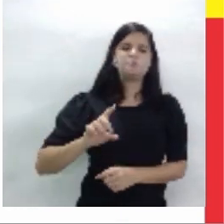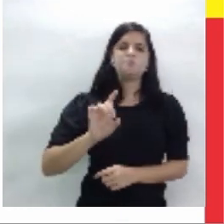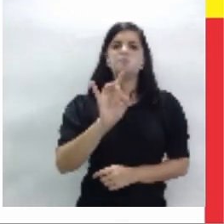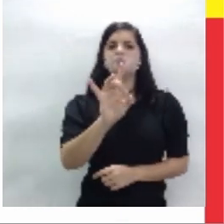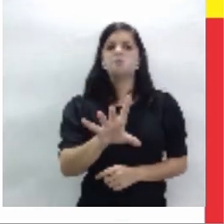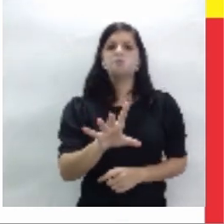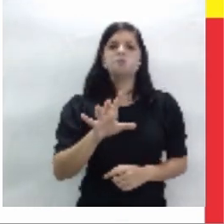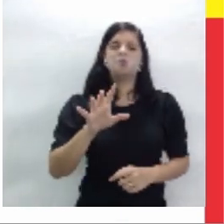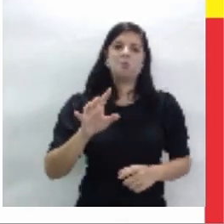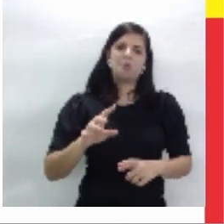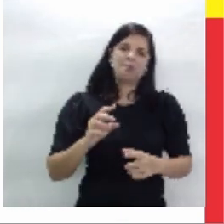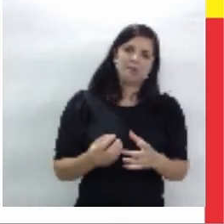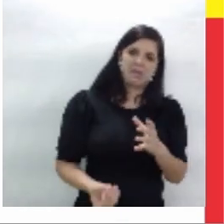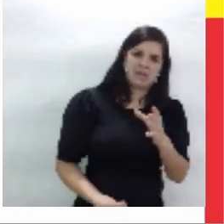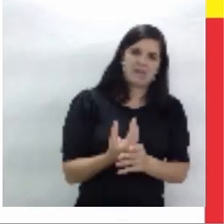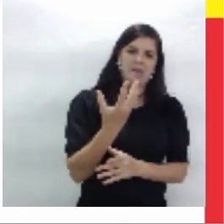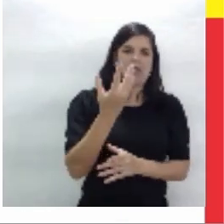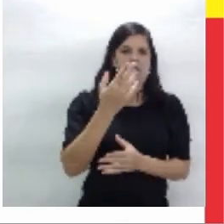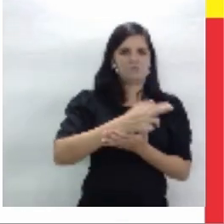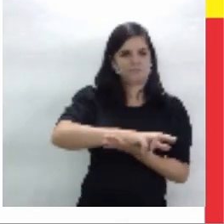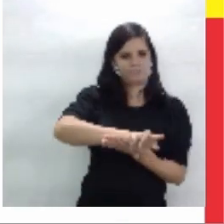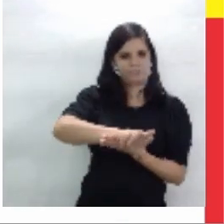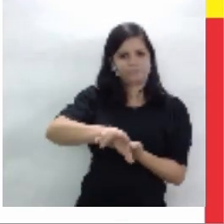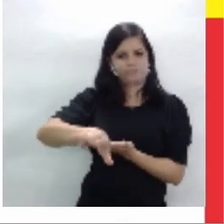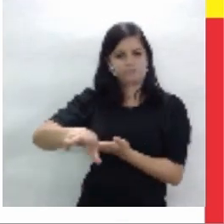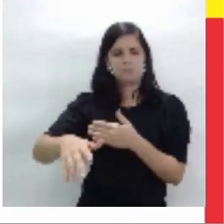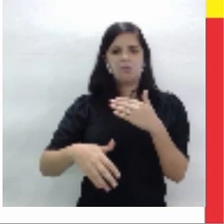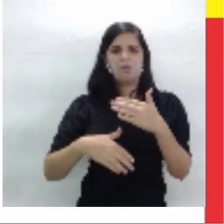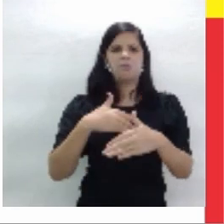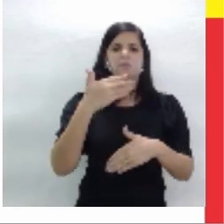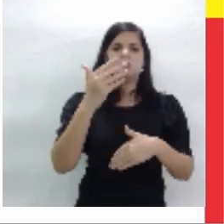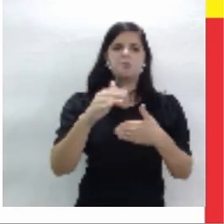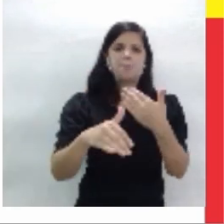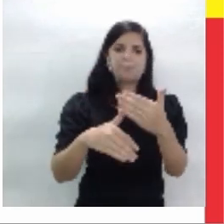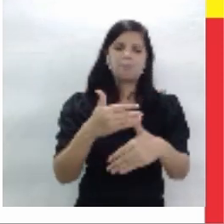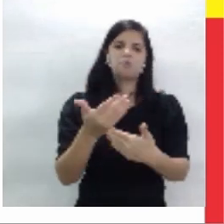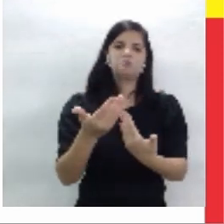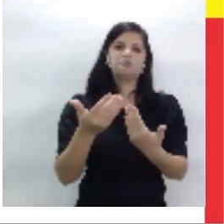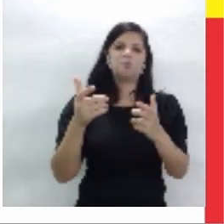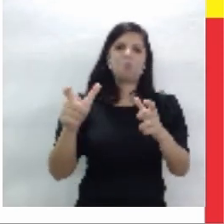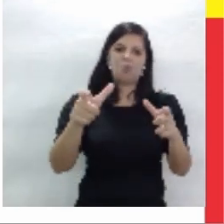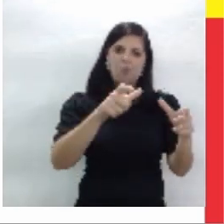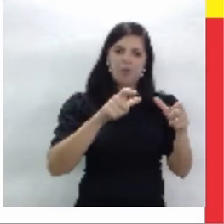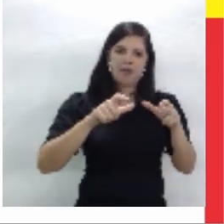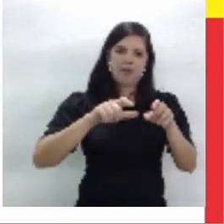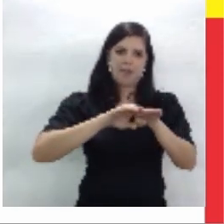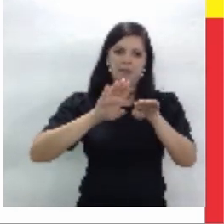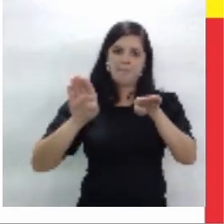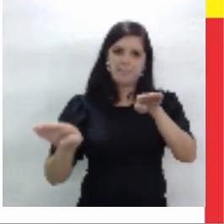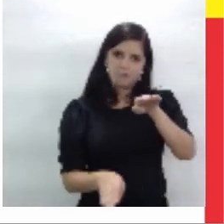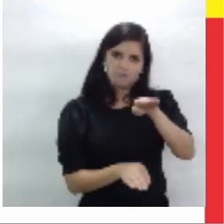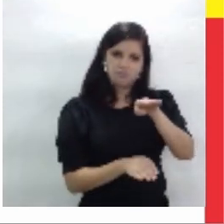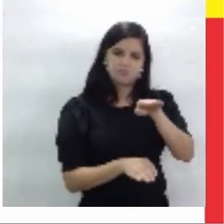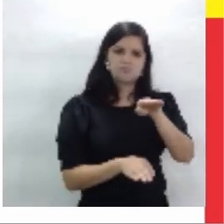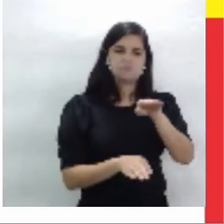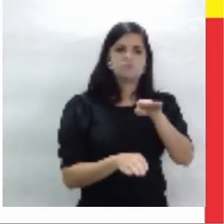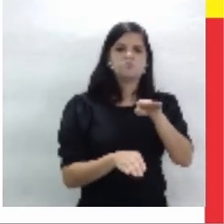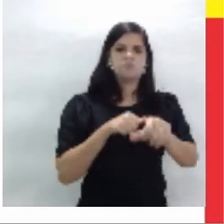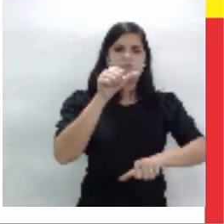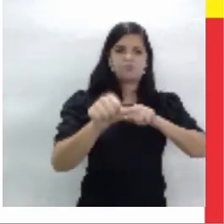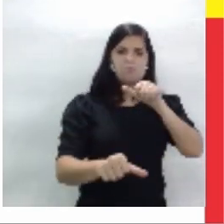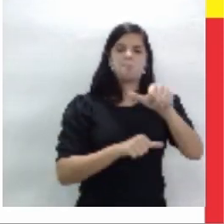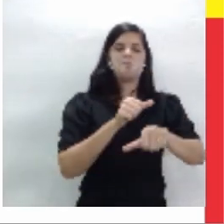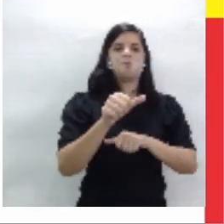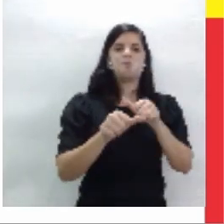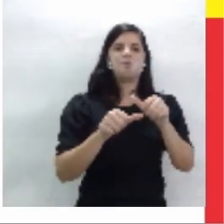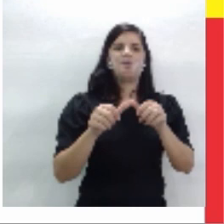finalidades de produção e ao longo do tempo, né, por ser um ambiente que estava mais rebaixado, né, se transformou